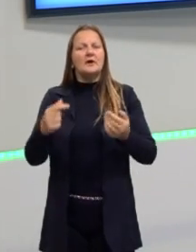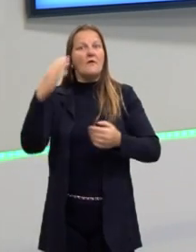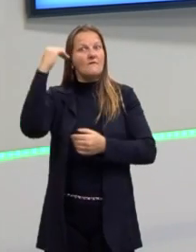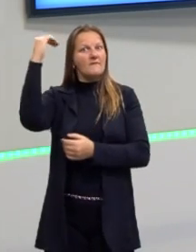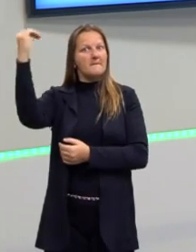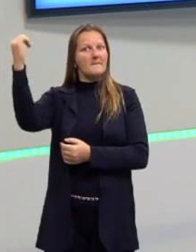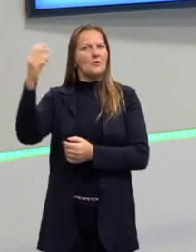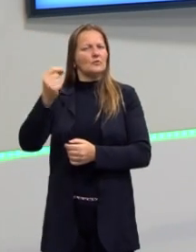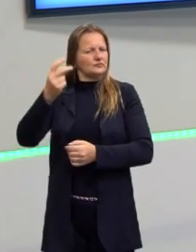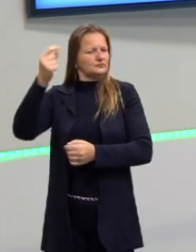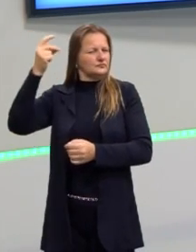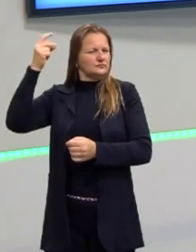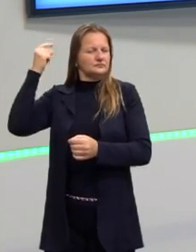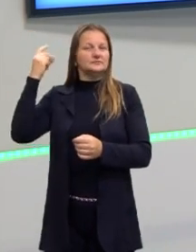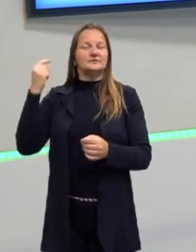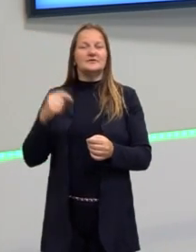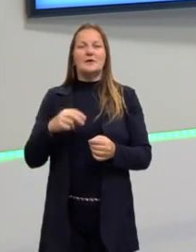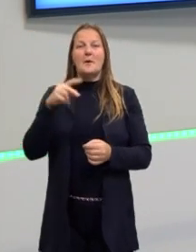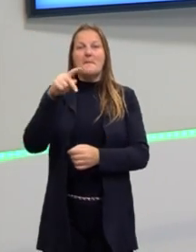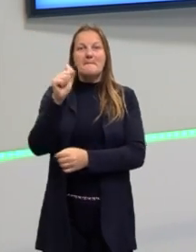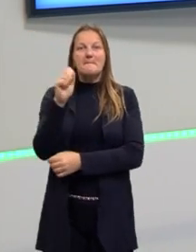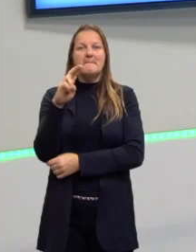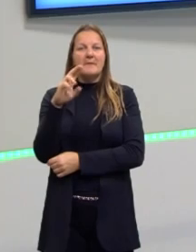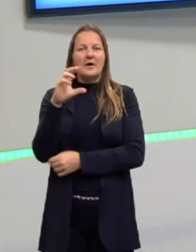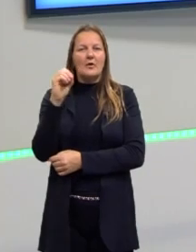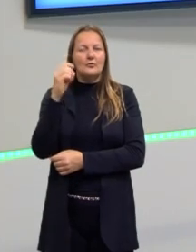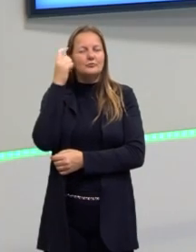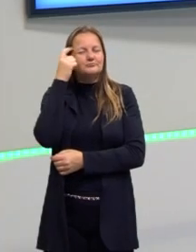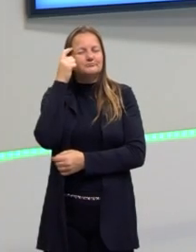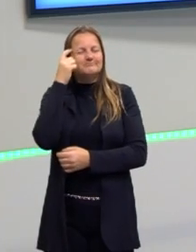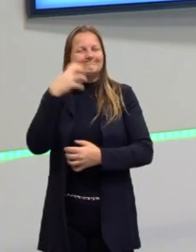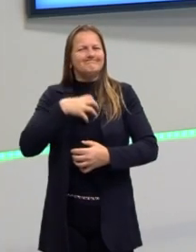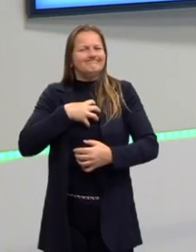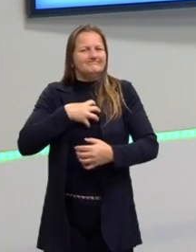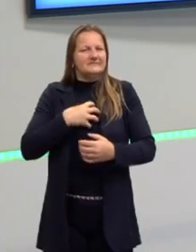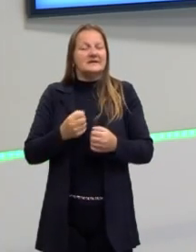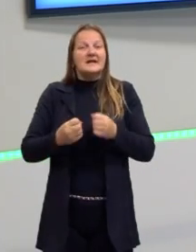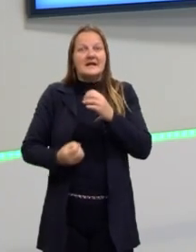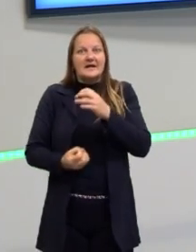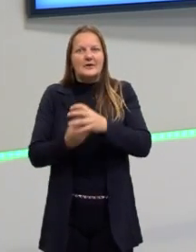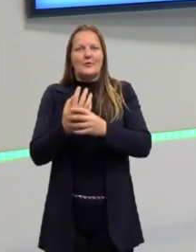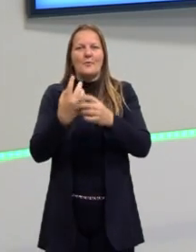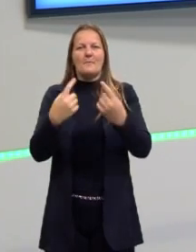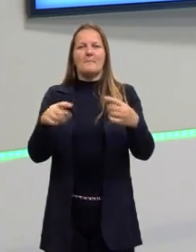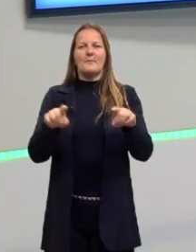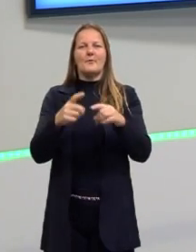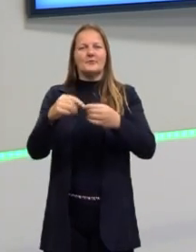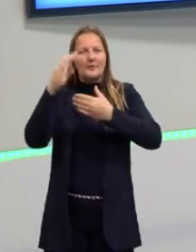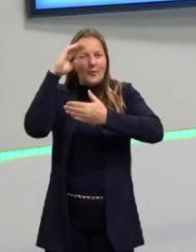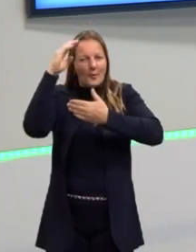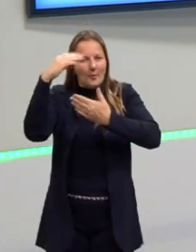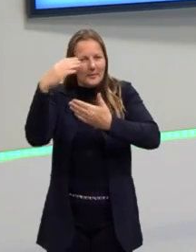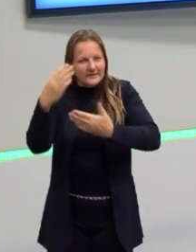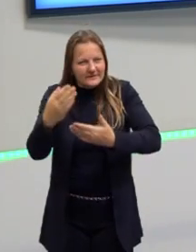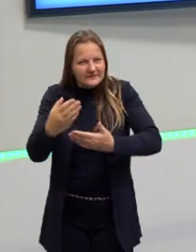na época e o Paulo Diniz se considerou com aquilo e fez uma música para o